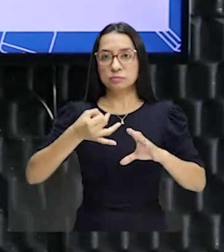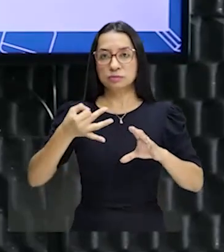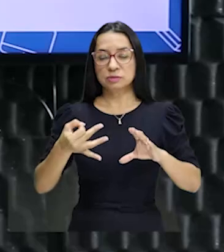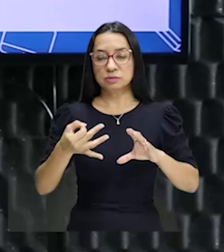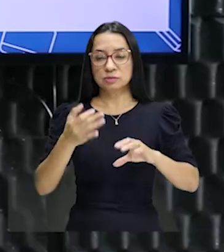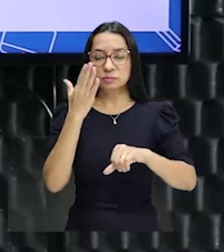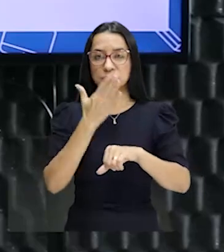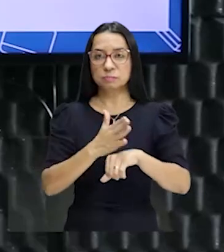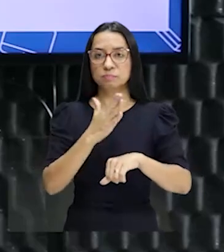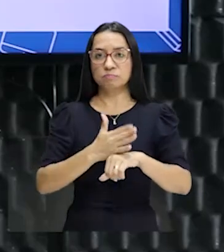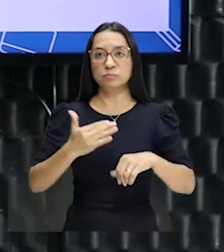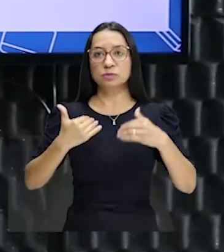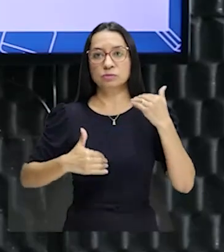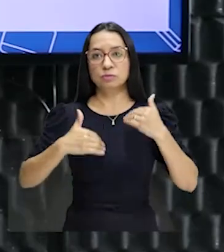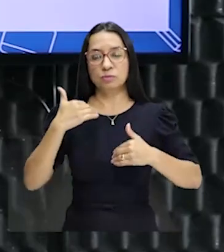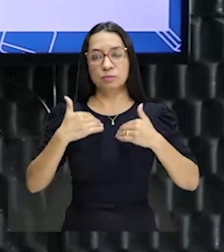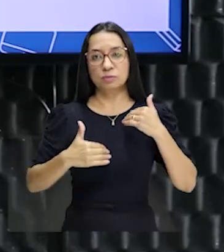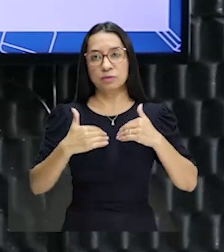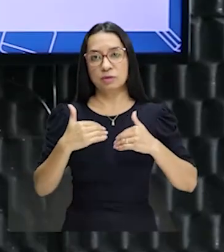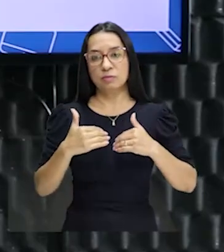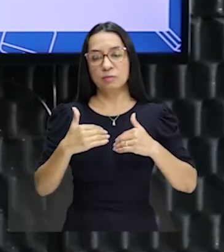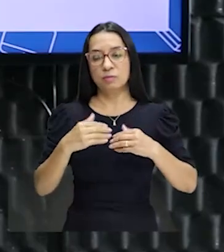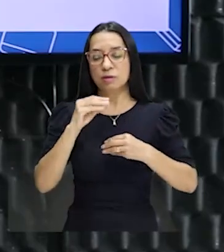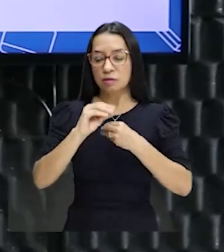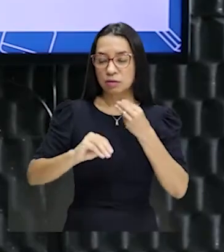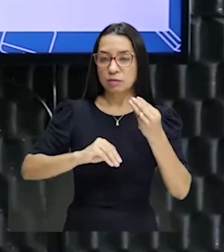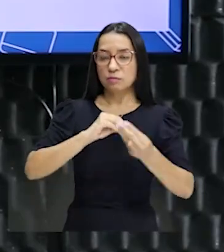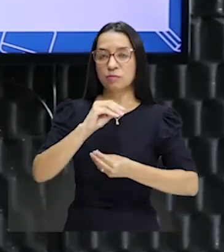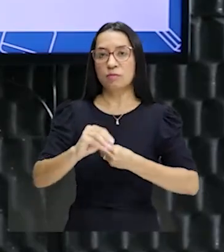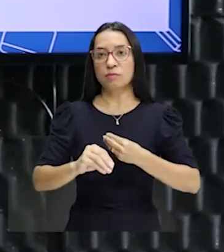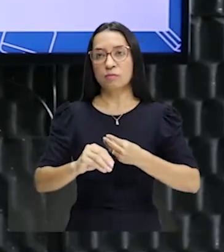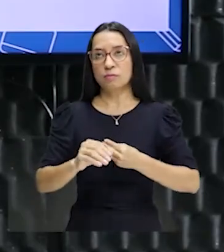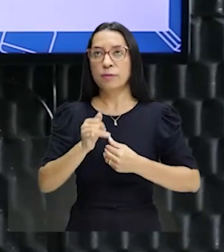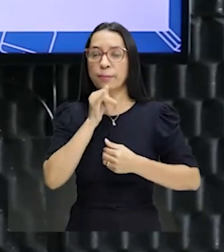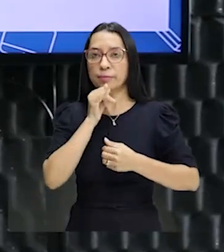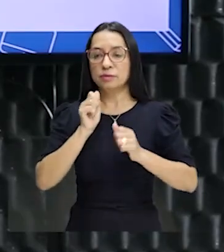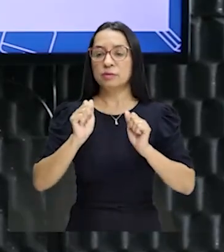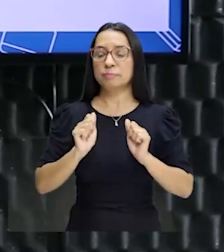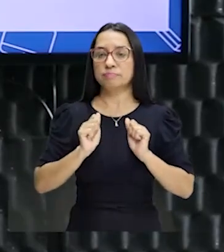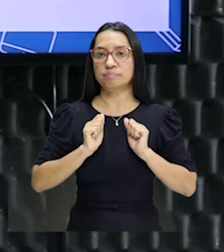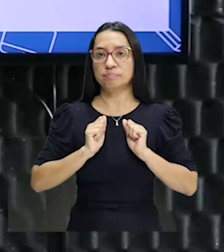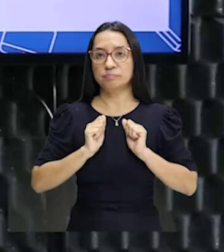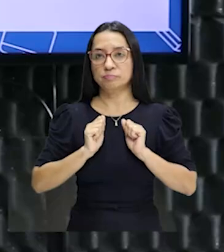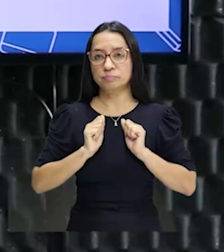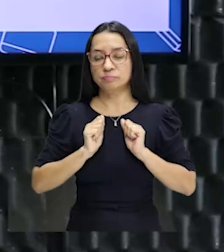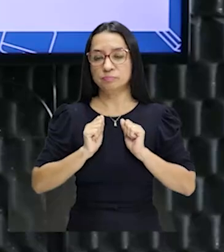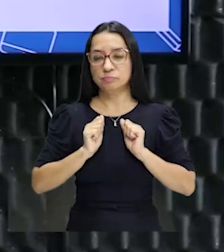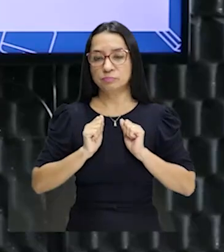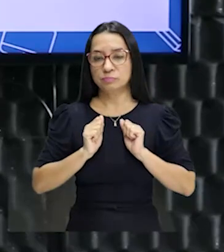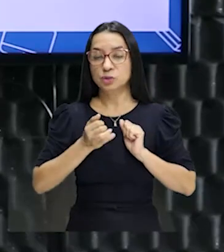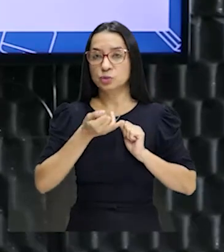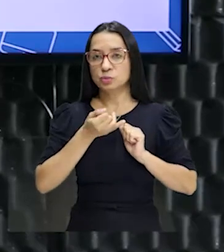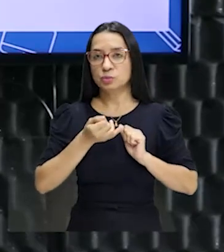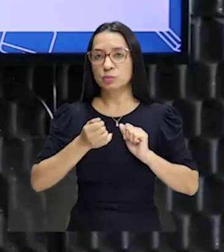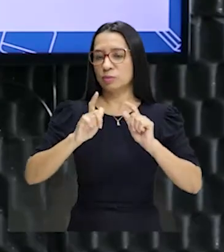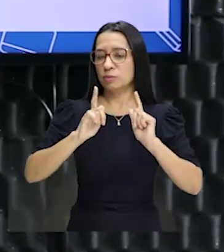que as práticas corporais de lazer envolvem: o repouso, a